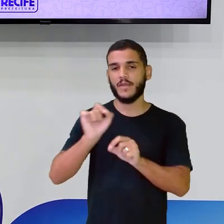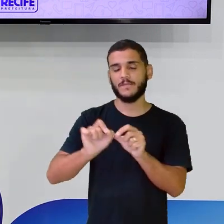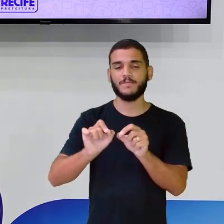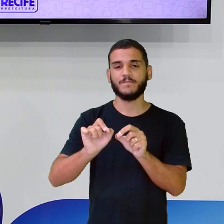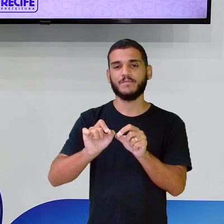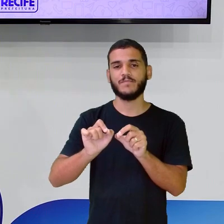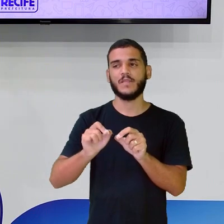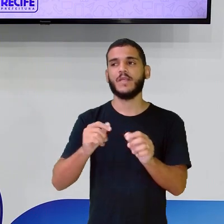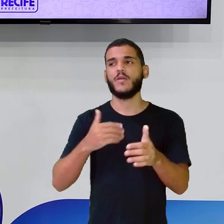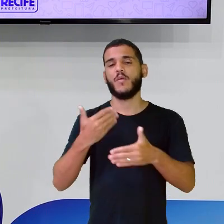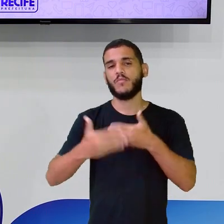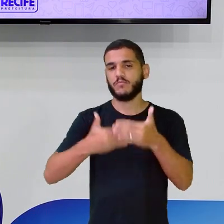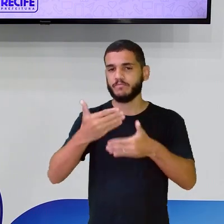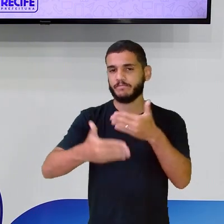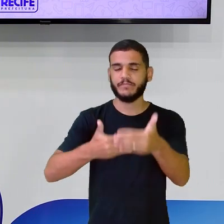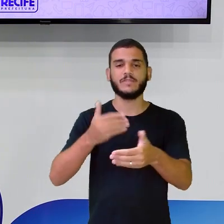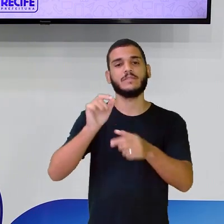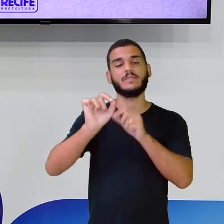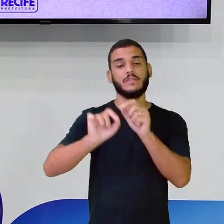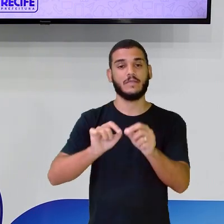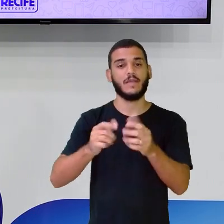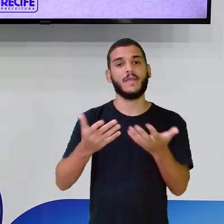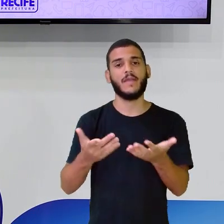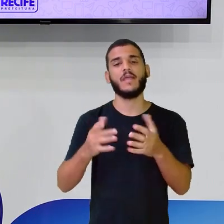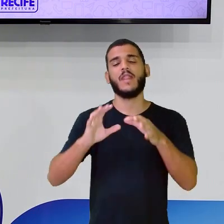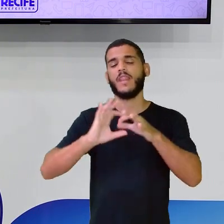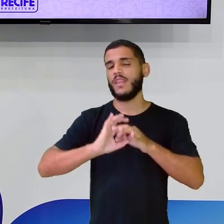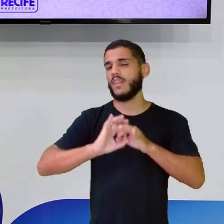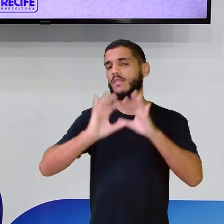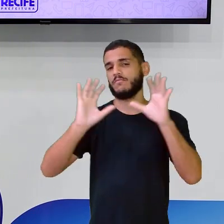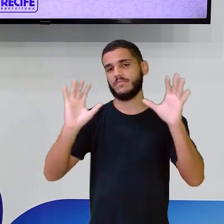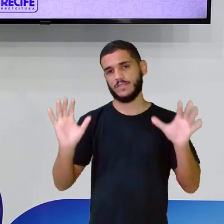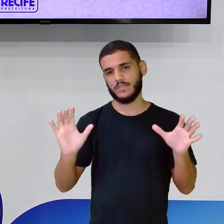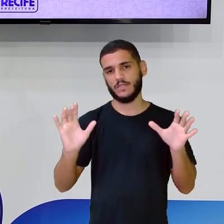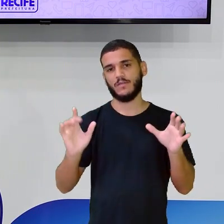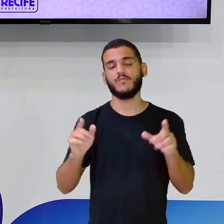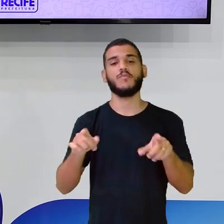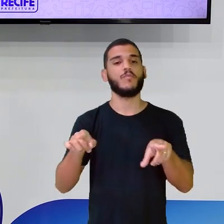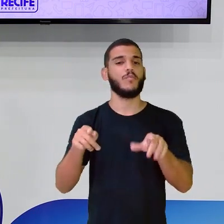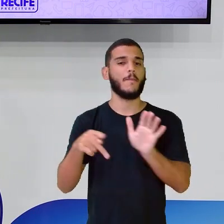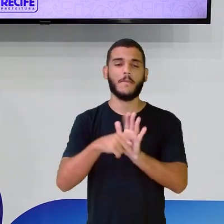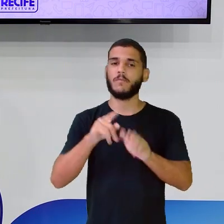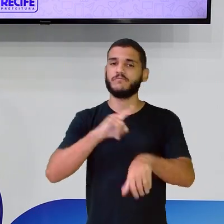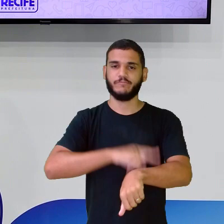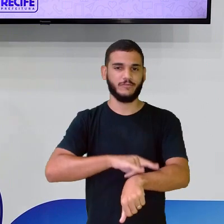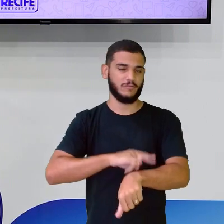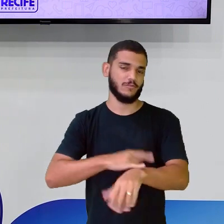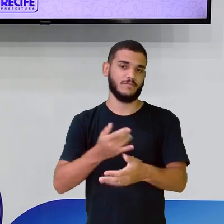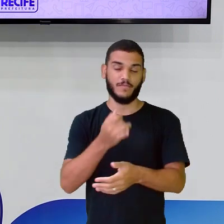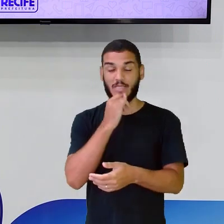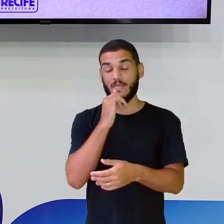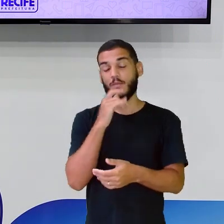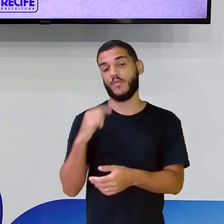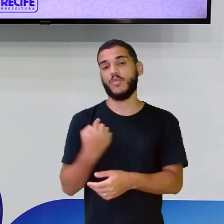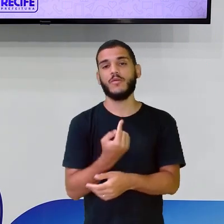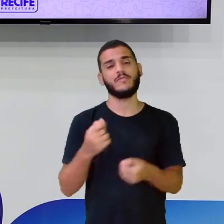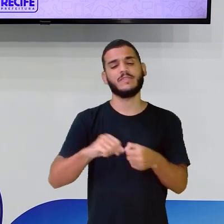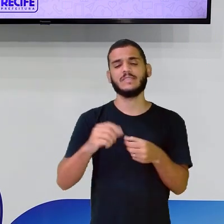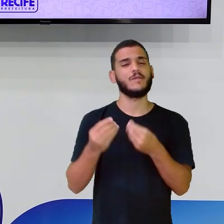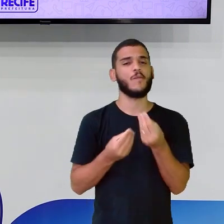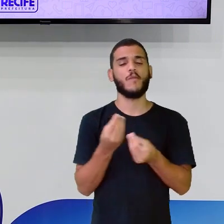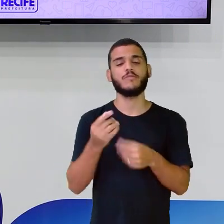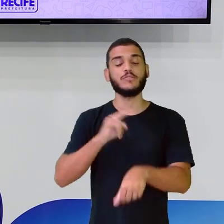o processo de liberação do xixi, por exemplo. Como é que a gente vai fazer